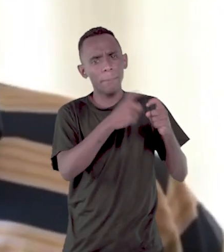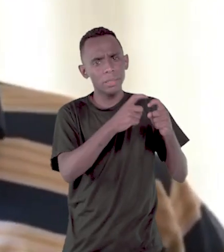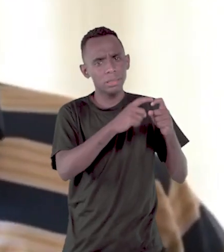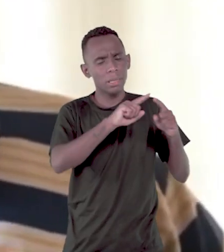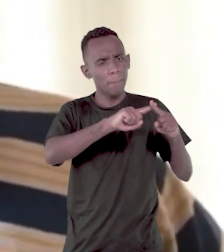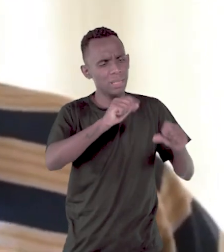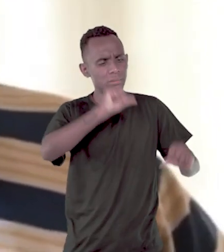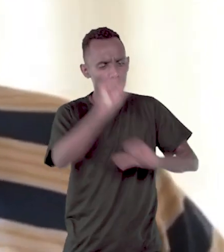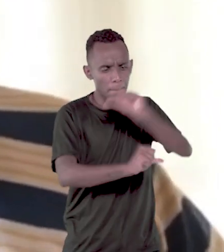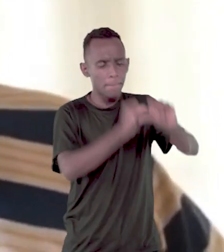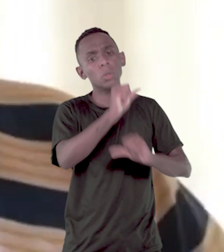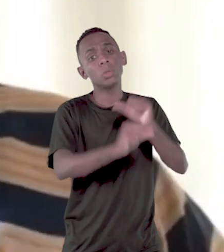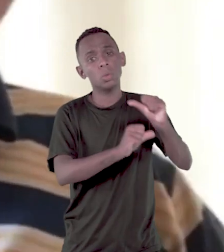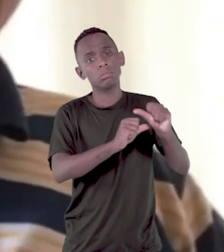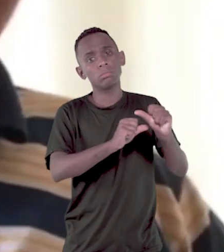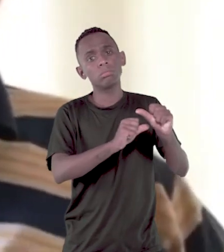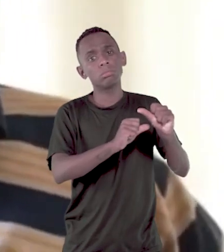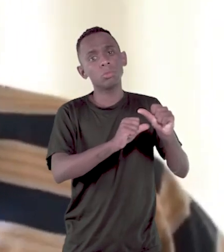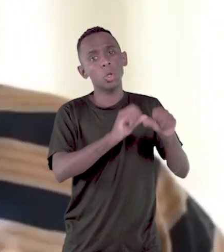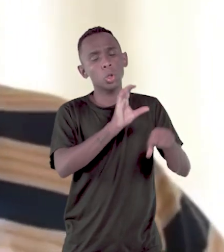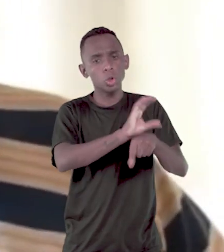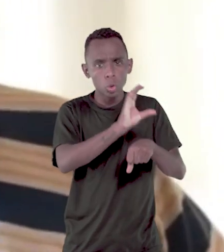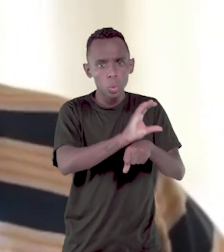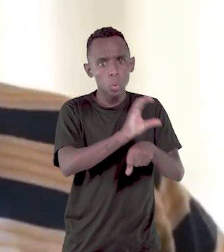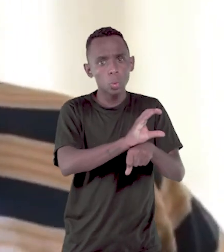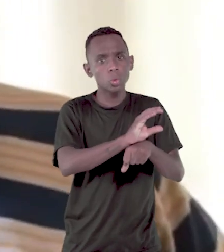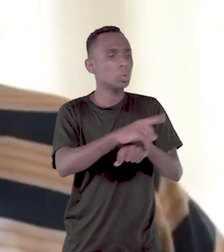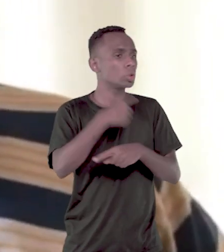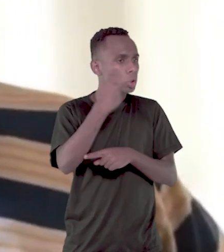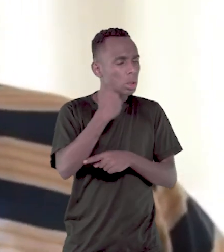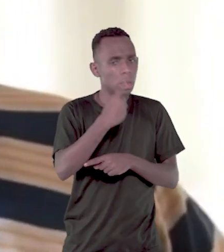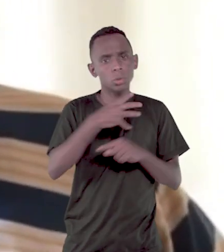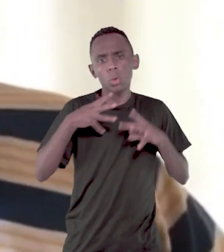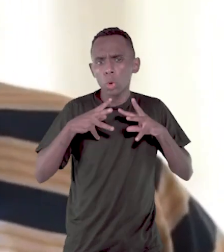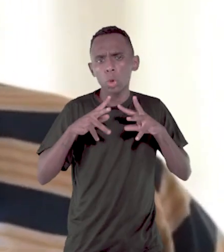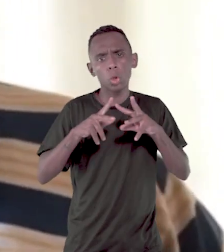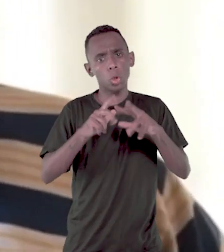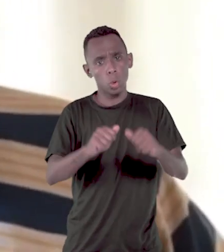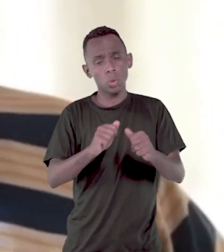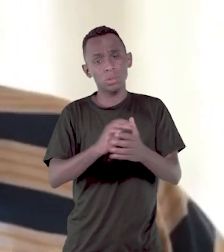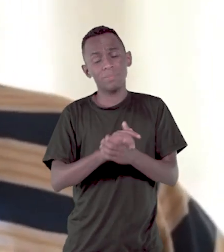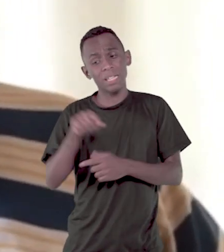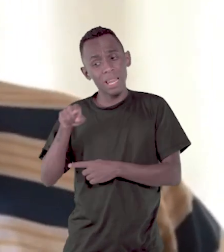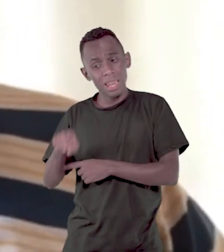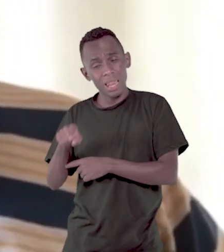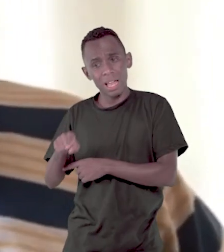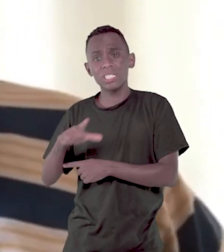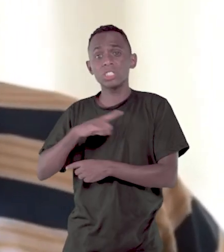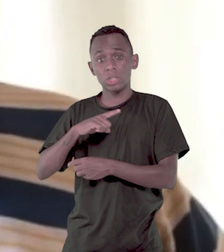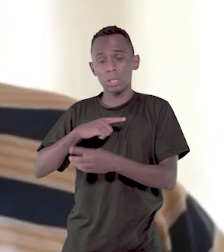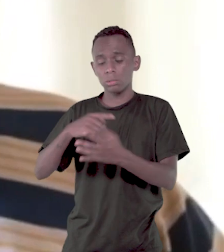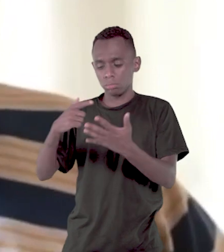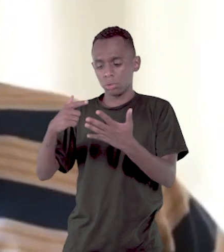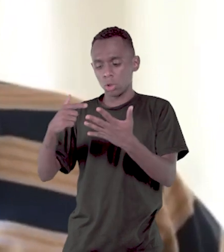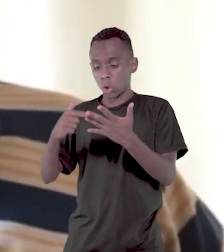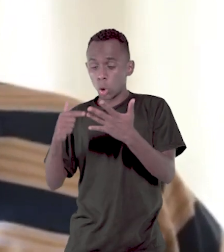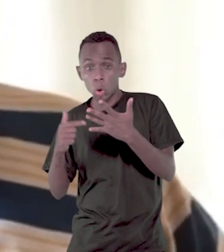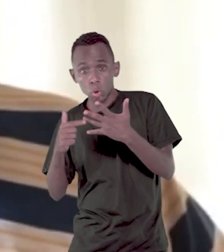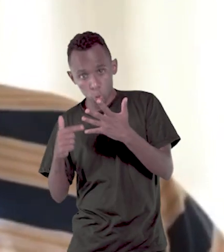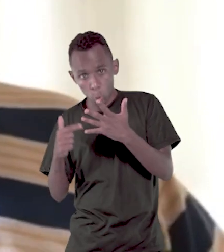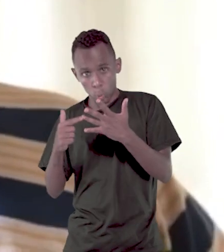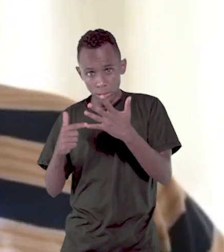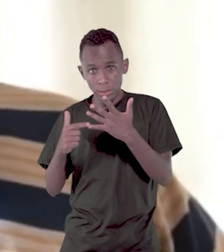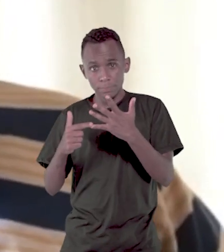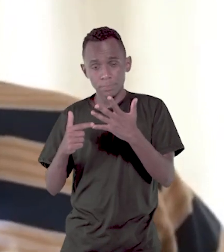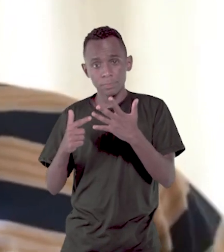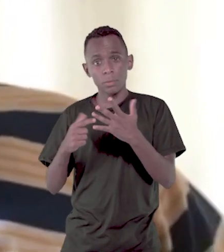acabou mudando para direito. O Ascânio Lopes estudava direito e o Francisco Inácio Peixoto também estudava direito. Lá em Cataguases, tinha mais